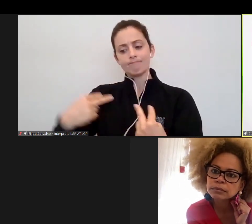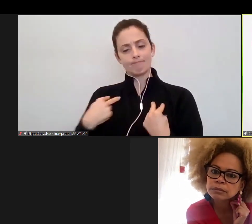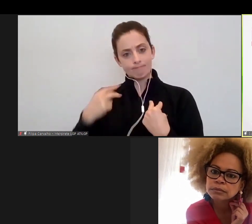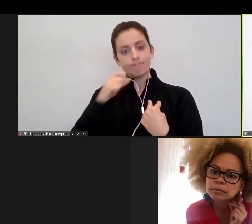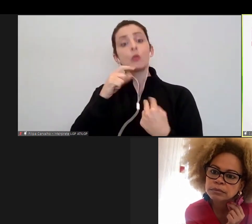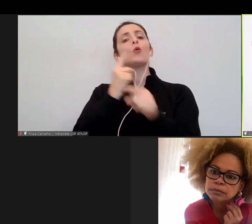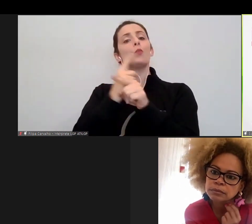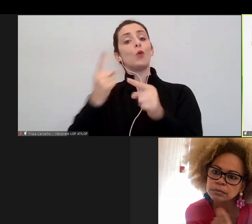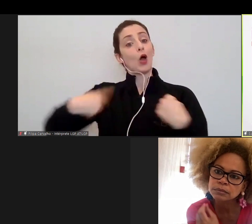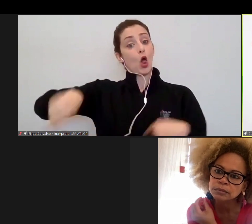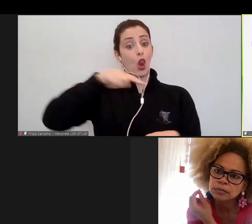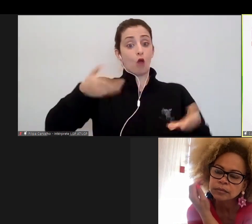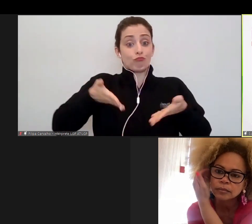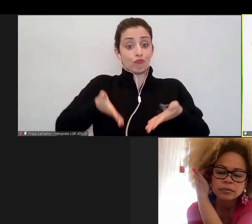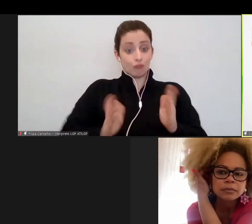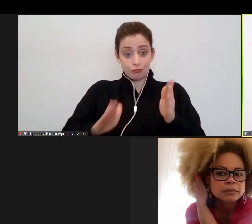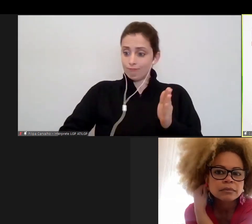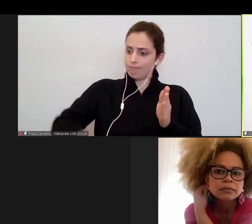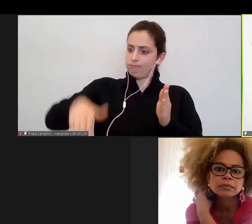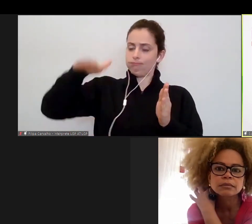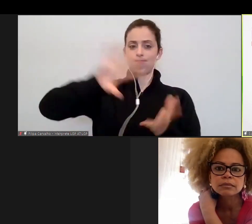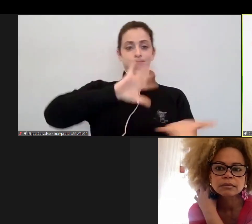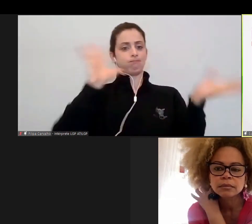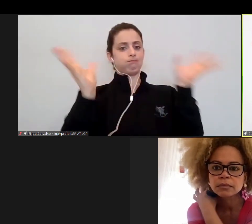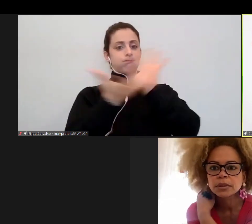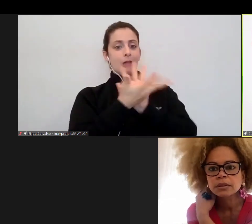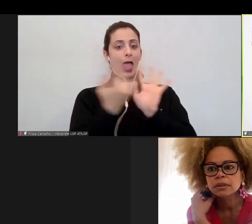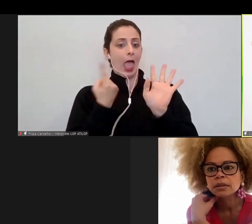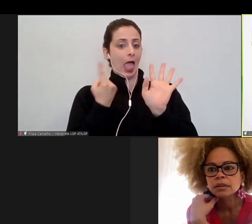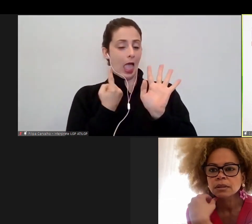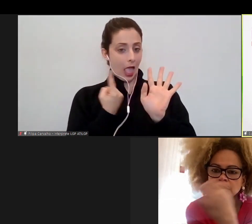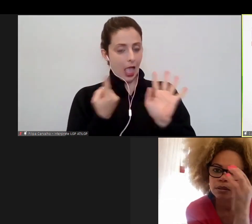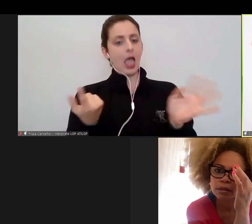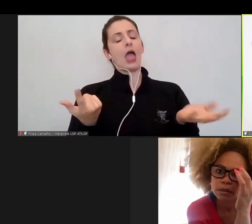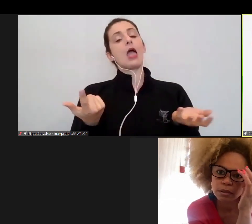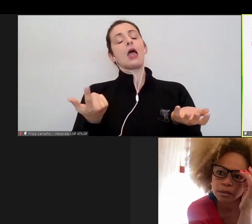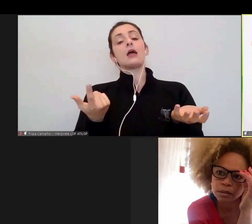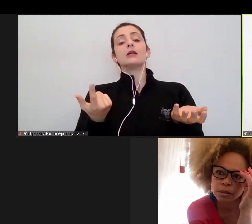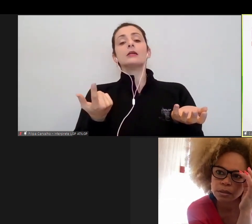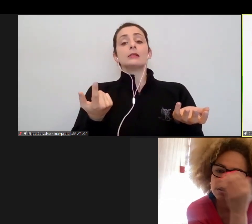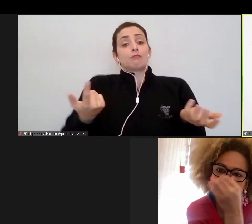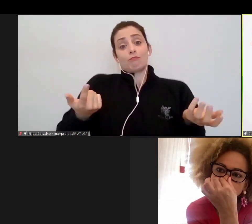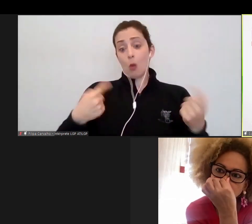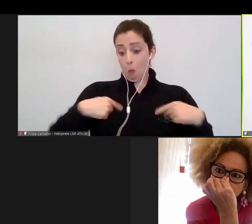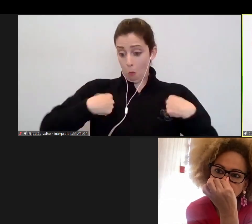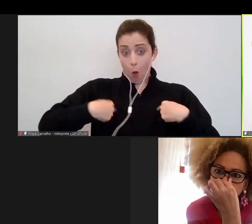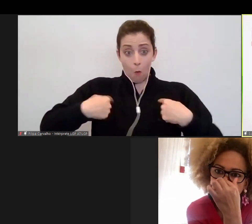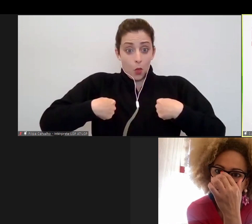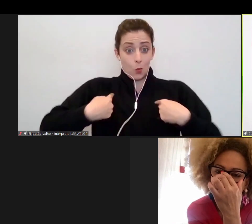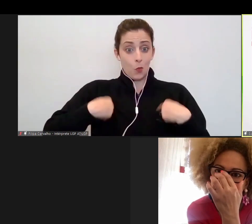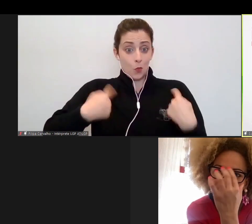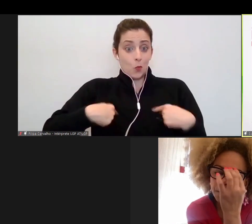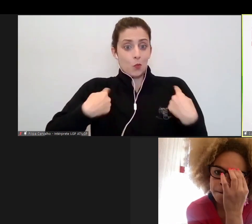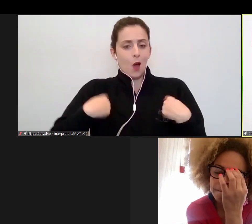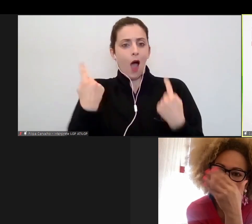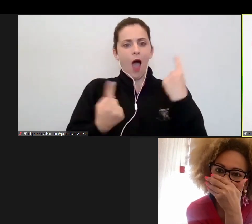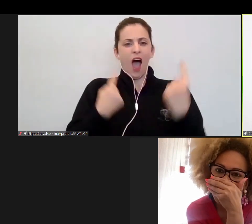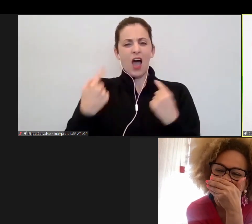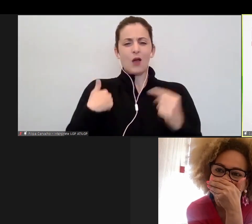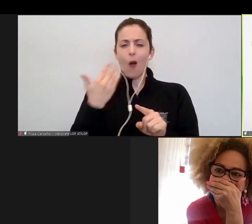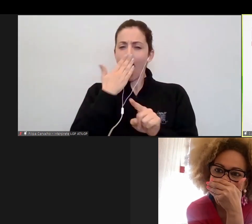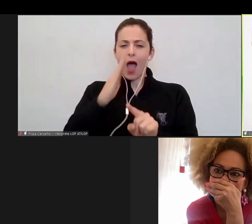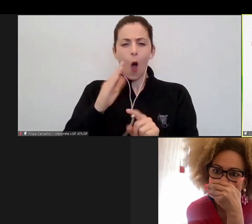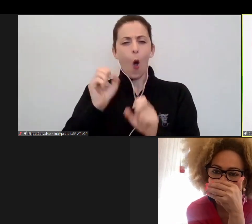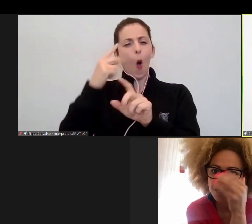que nascemos e em que crescemos, e às vezes, eu própria, às vezes dou por mim a ter ações ou pensamentos que não